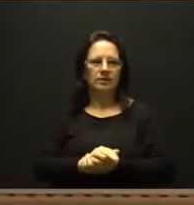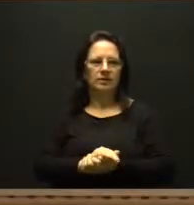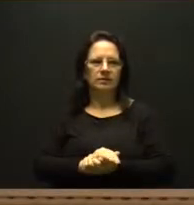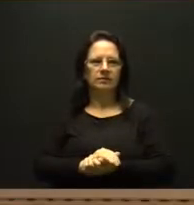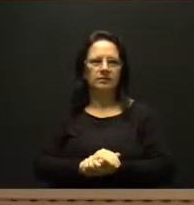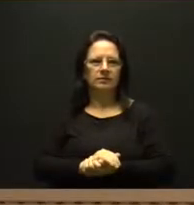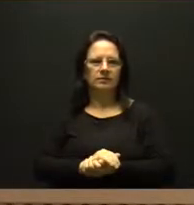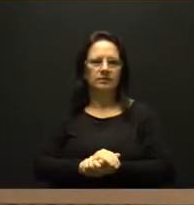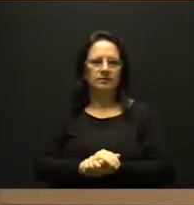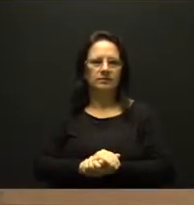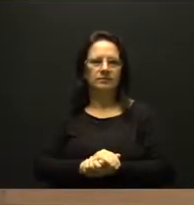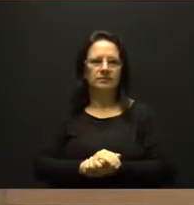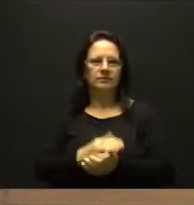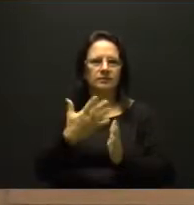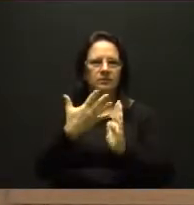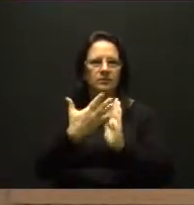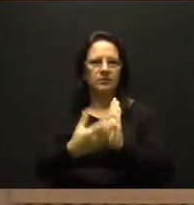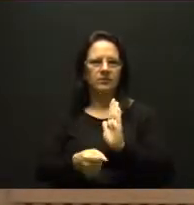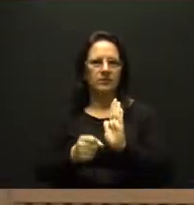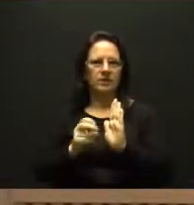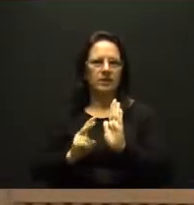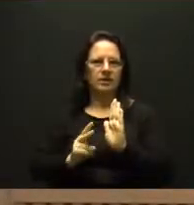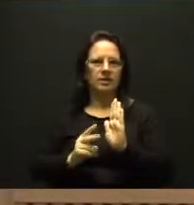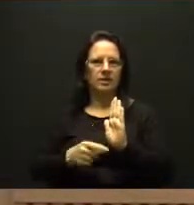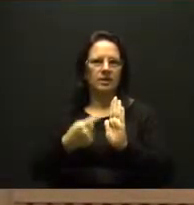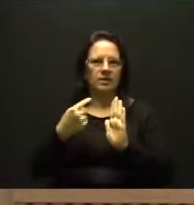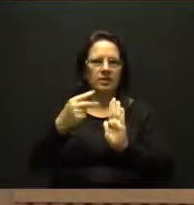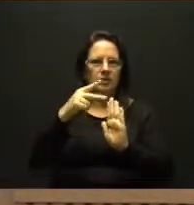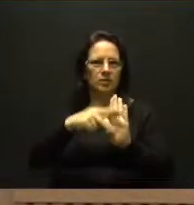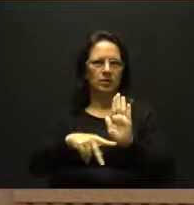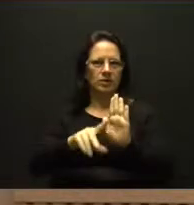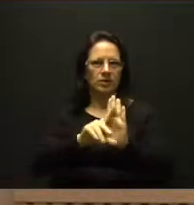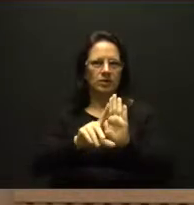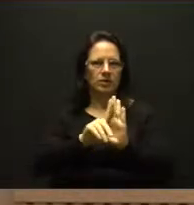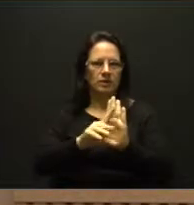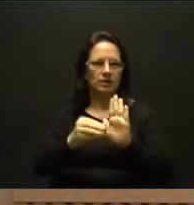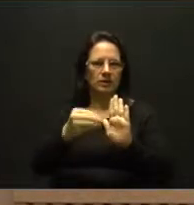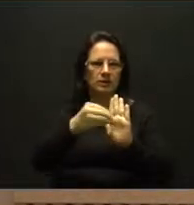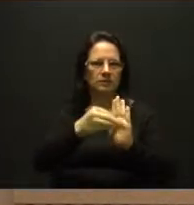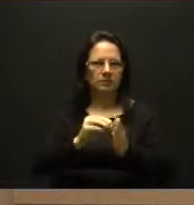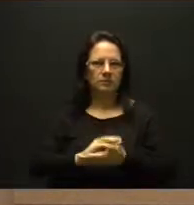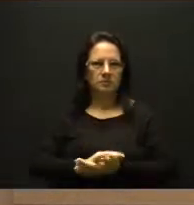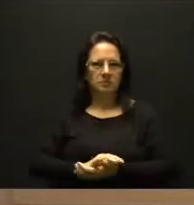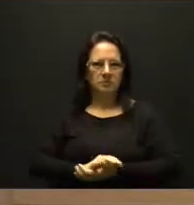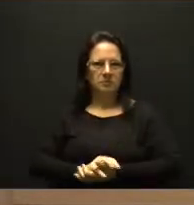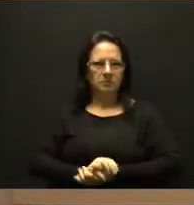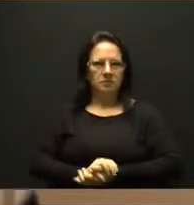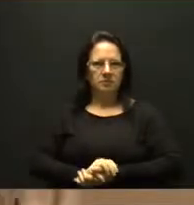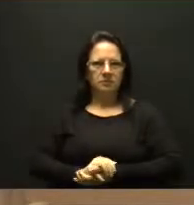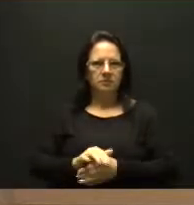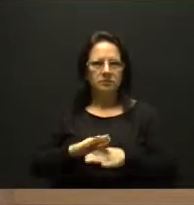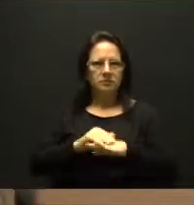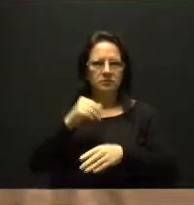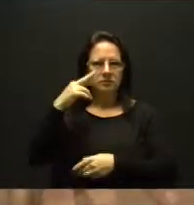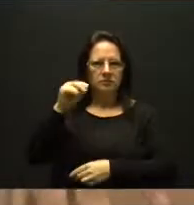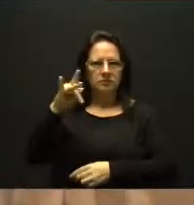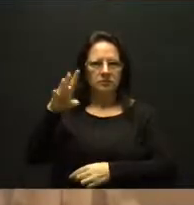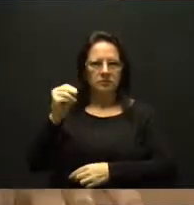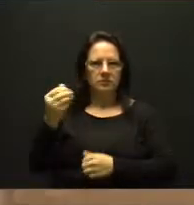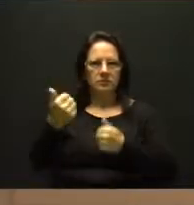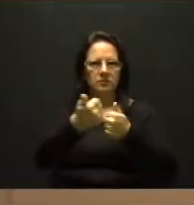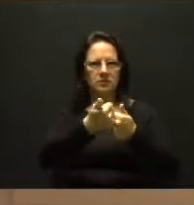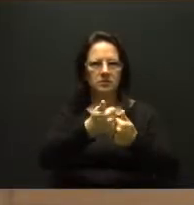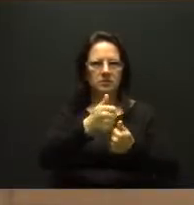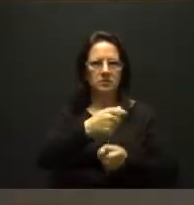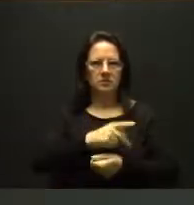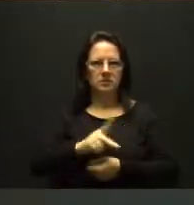está portanto aprovado em primeira discussão o presente projeto de lei complementar do vereador de alemão para que assuma